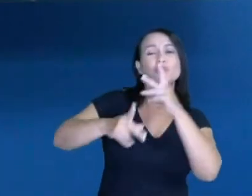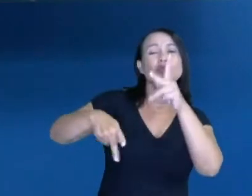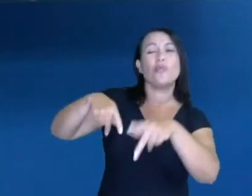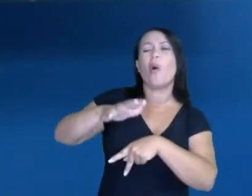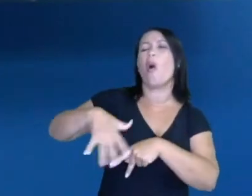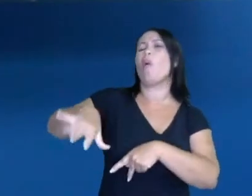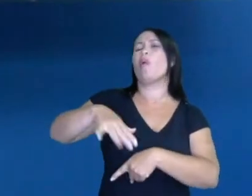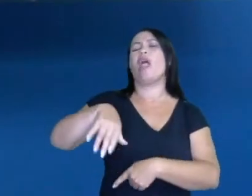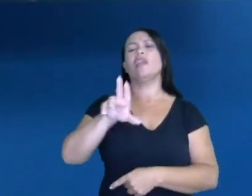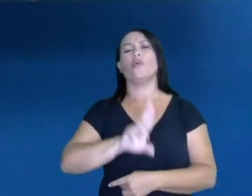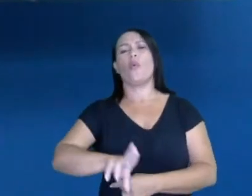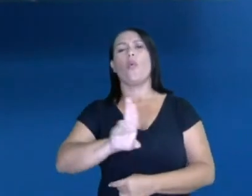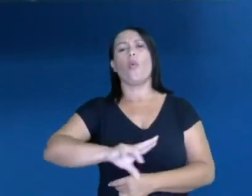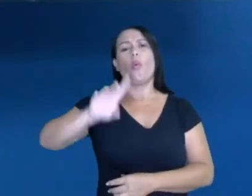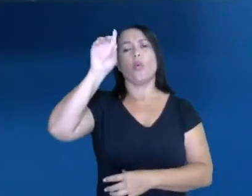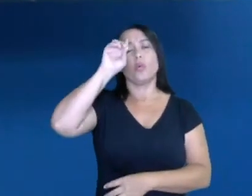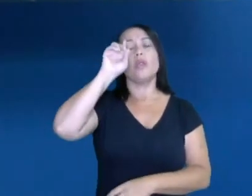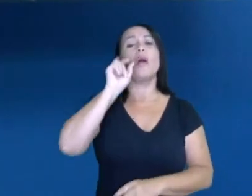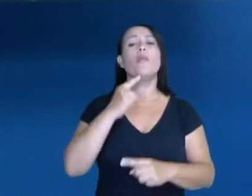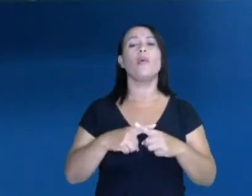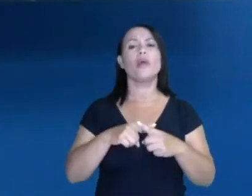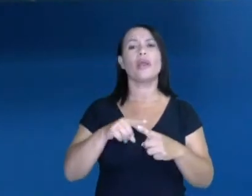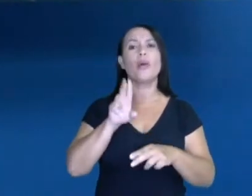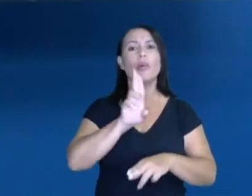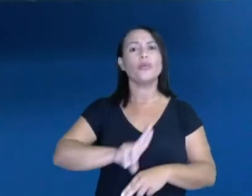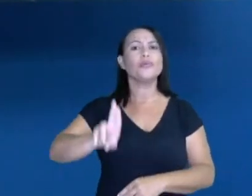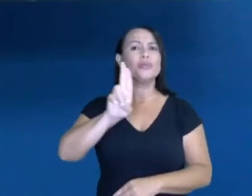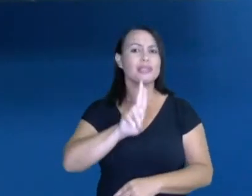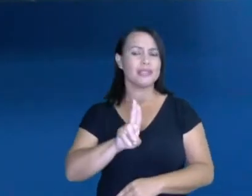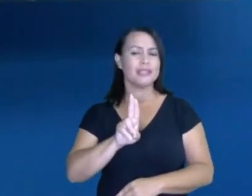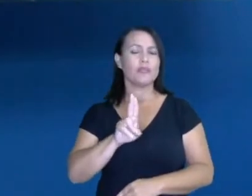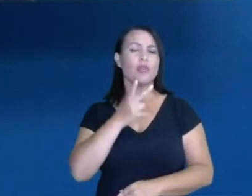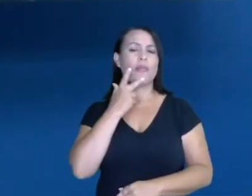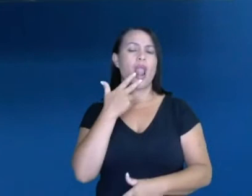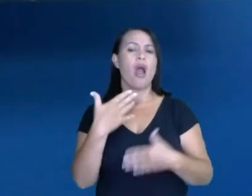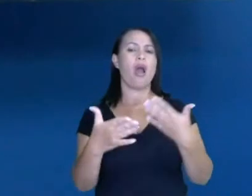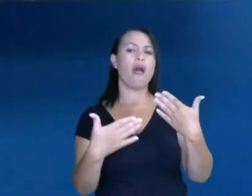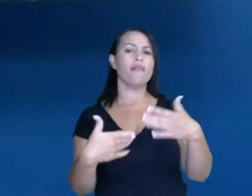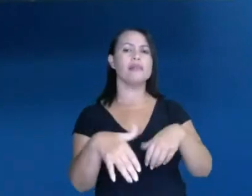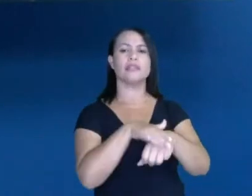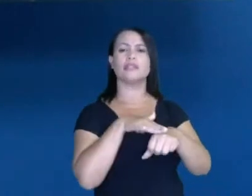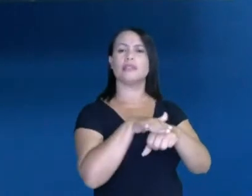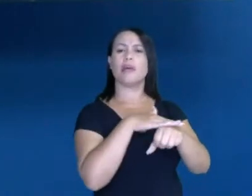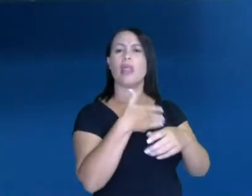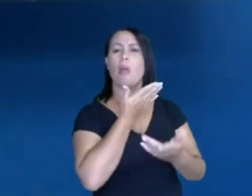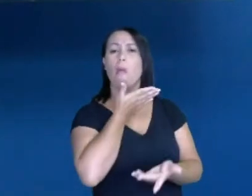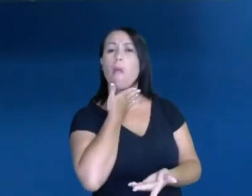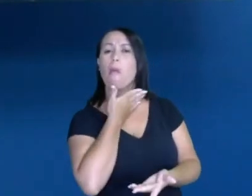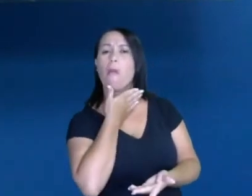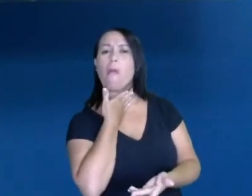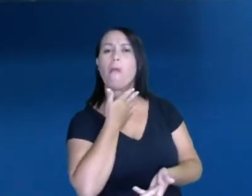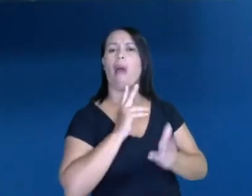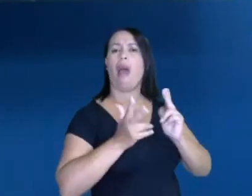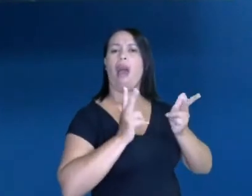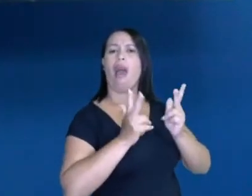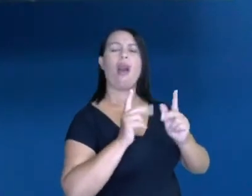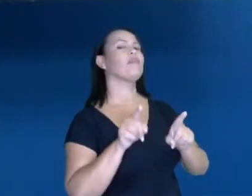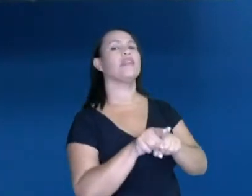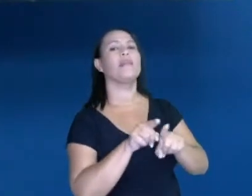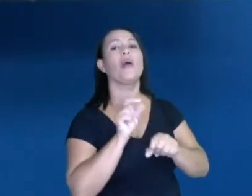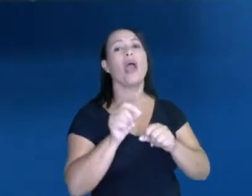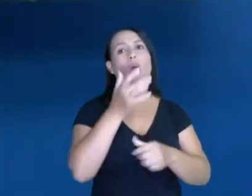dia a dia. E nós utilizamos essas expressões quando nós estamos conversando com pessoas conhecidas. Ou seja, com